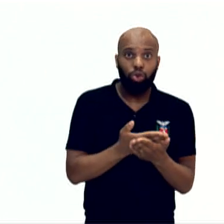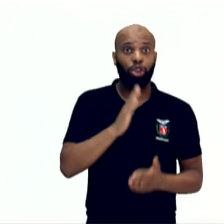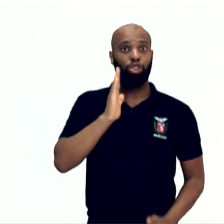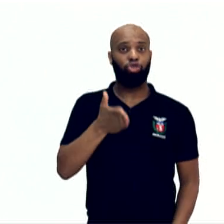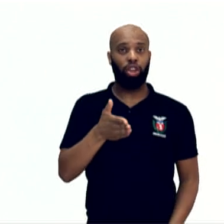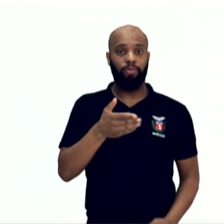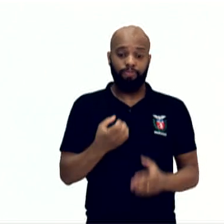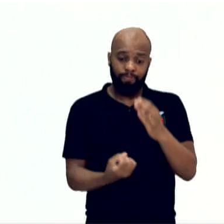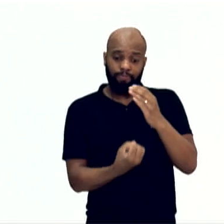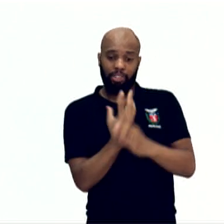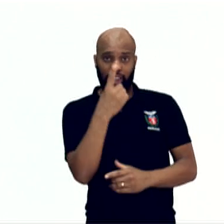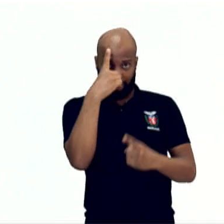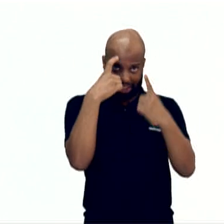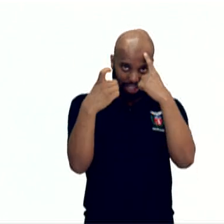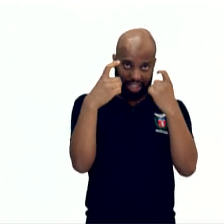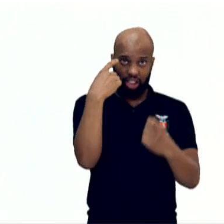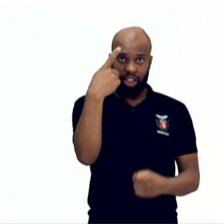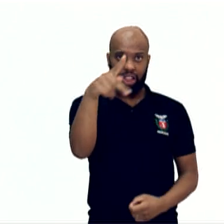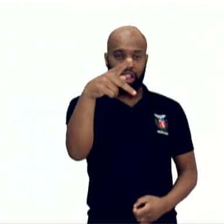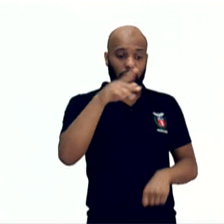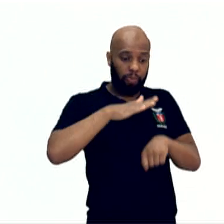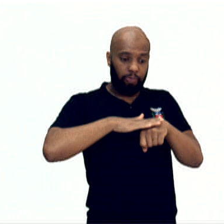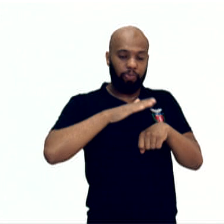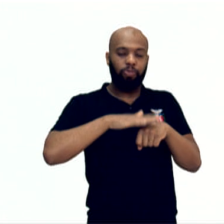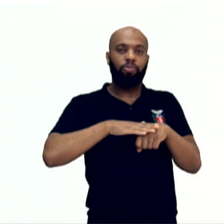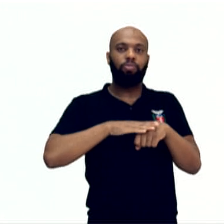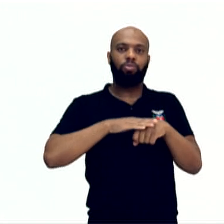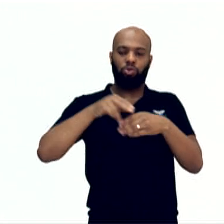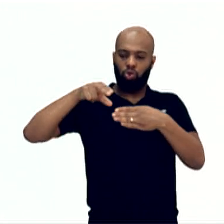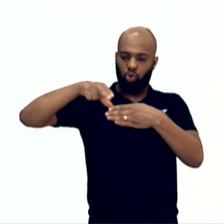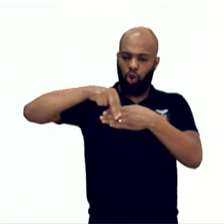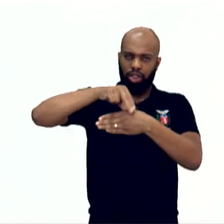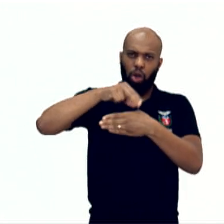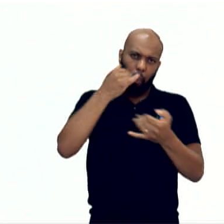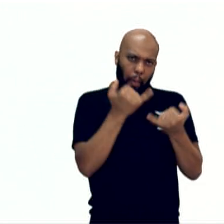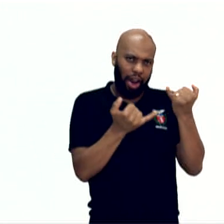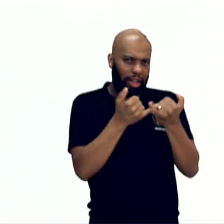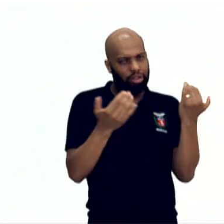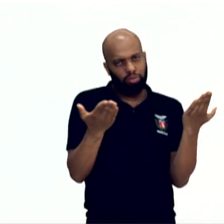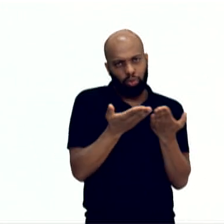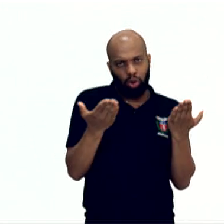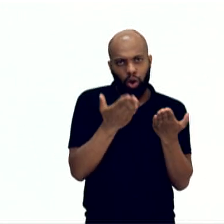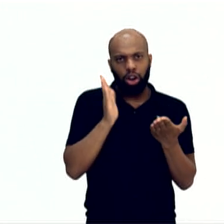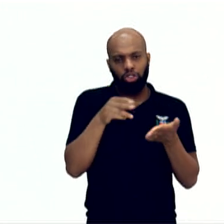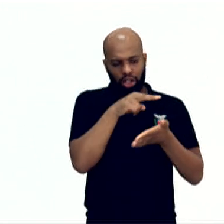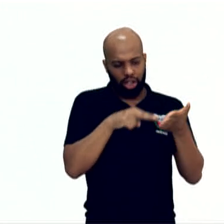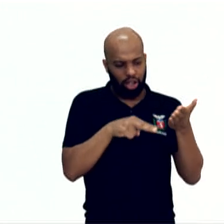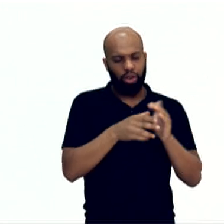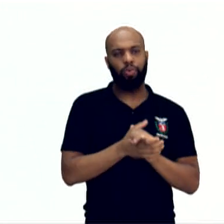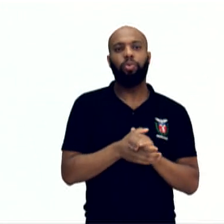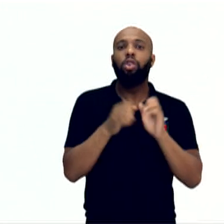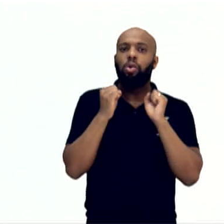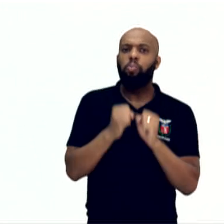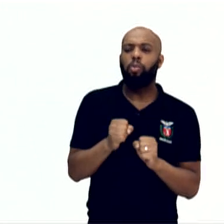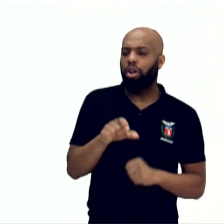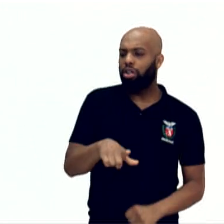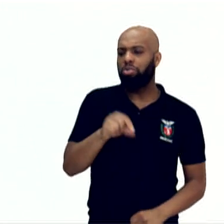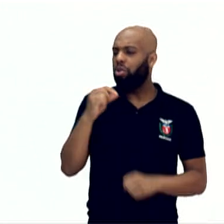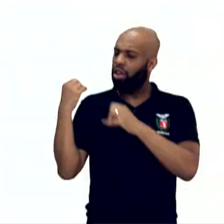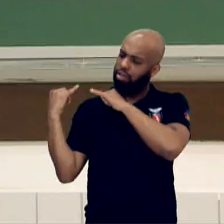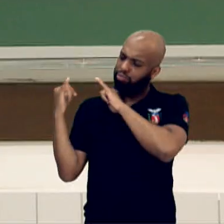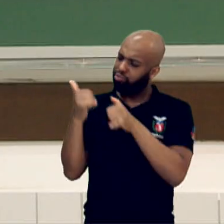seu cordel, como o da história indígena, que acabamos de ler. Então, vocês vão escolher, você pode escolher qualquer